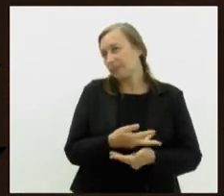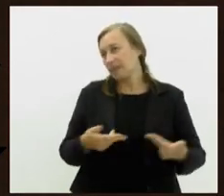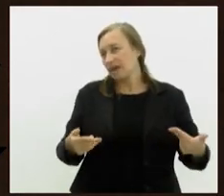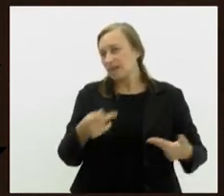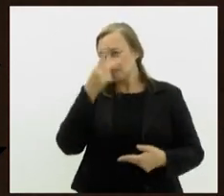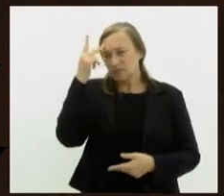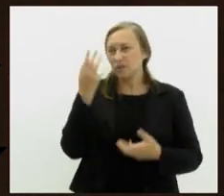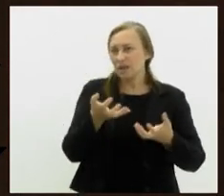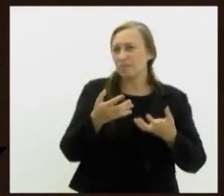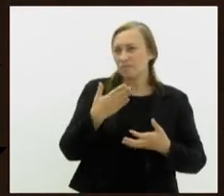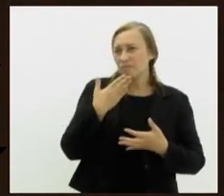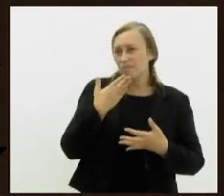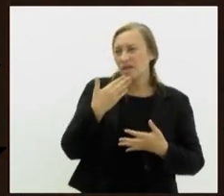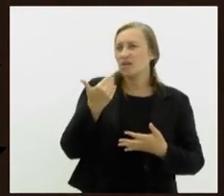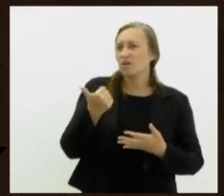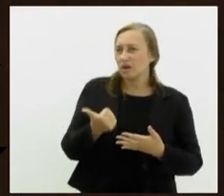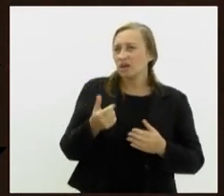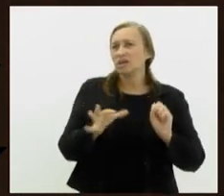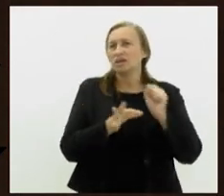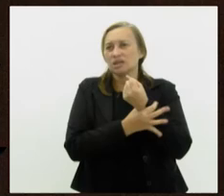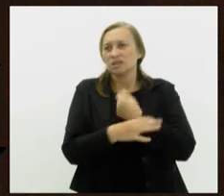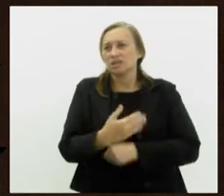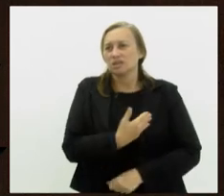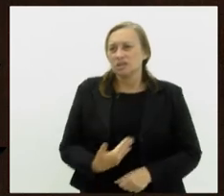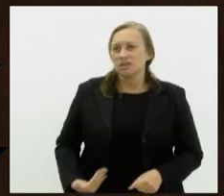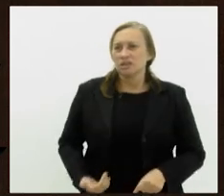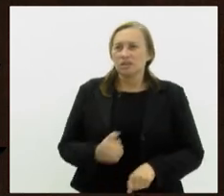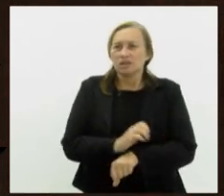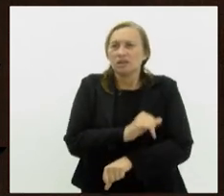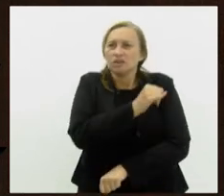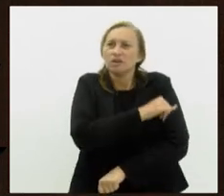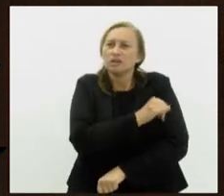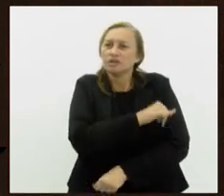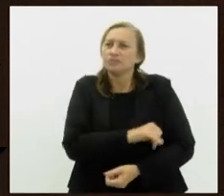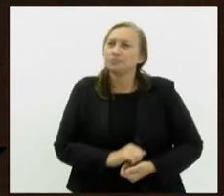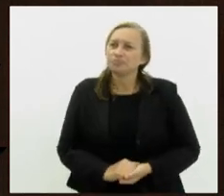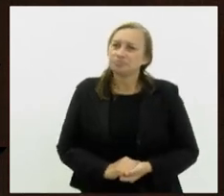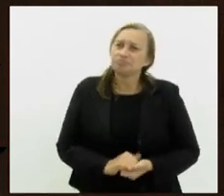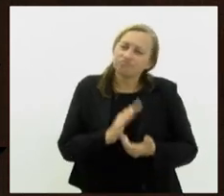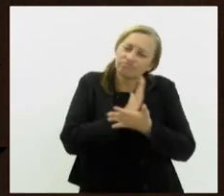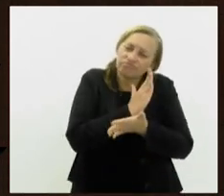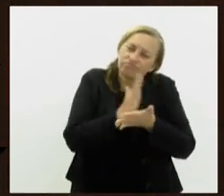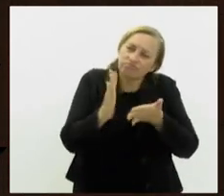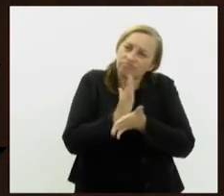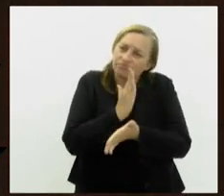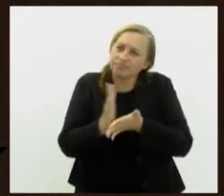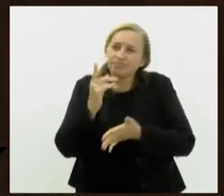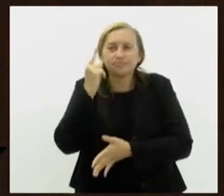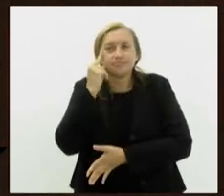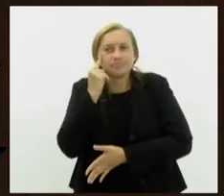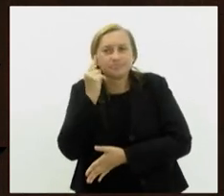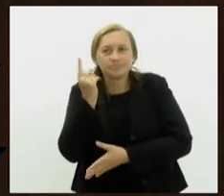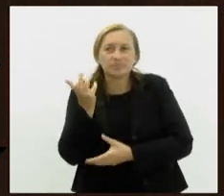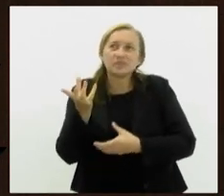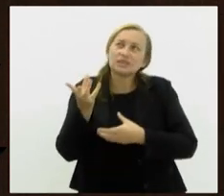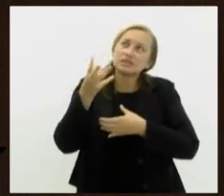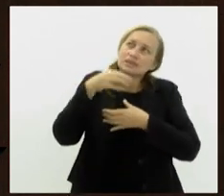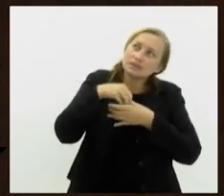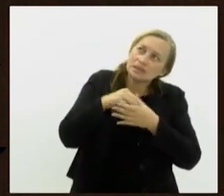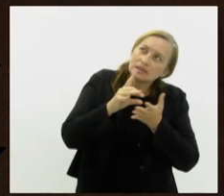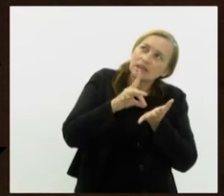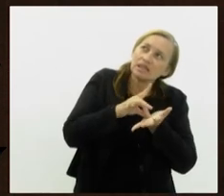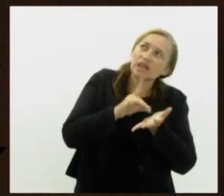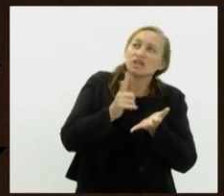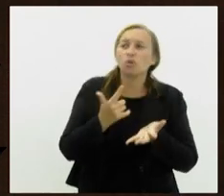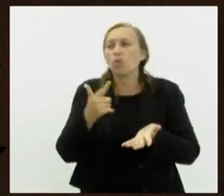querem melhorar, sem dúvida nenhuma, a segurança pública no estado do Rio de Janeiro. Alguns pensam um pouco dentro da realidade,